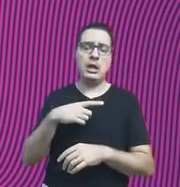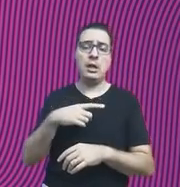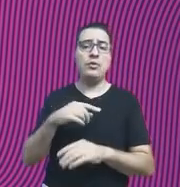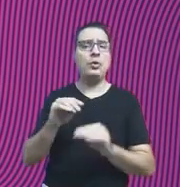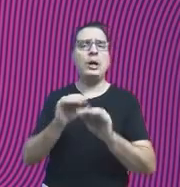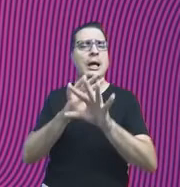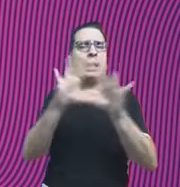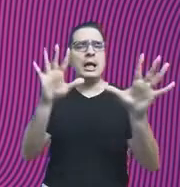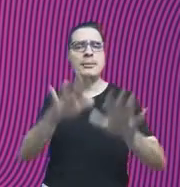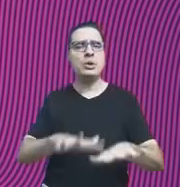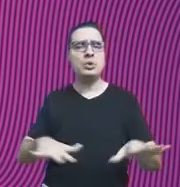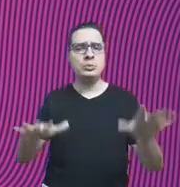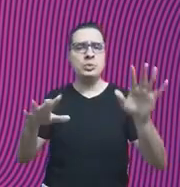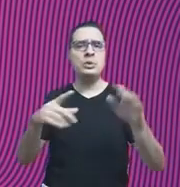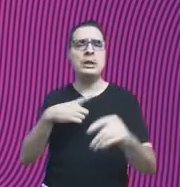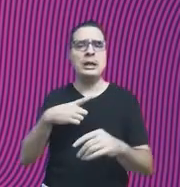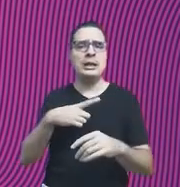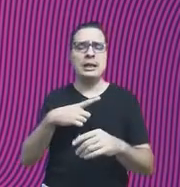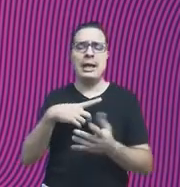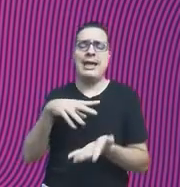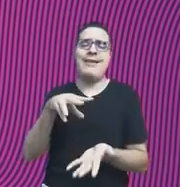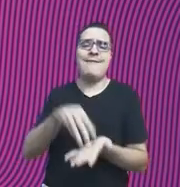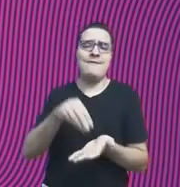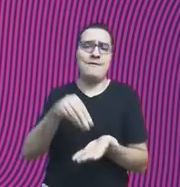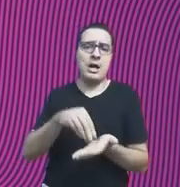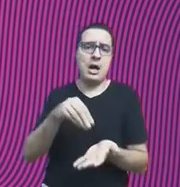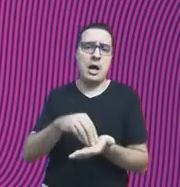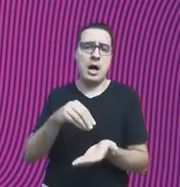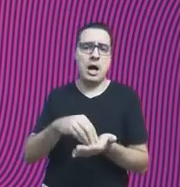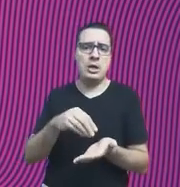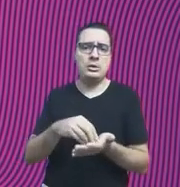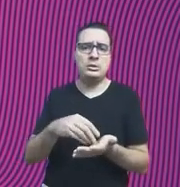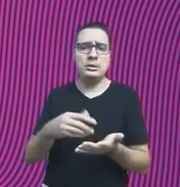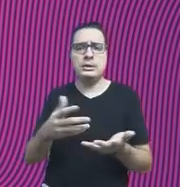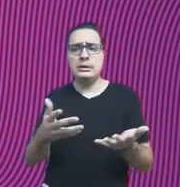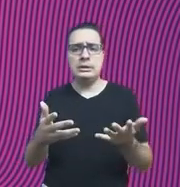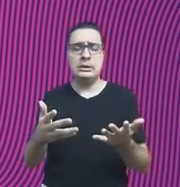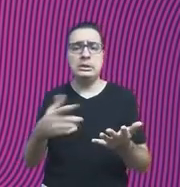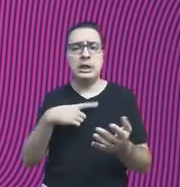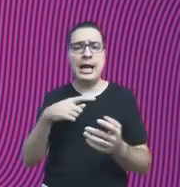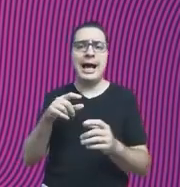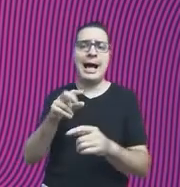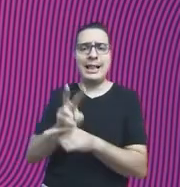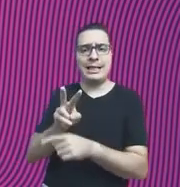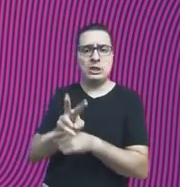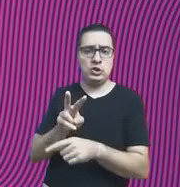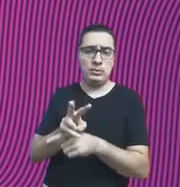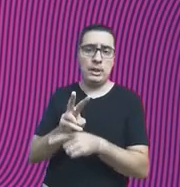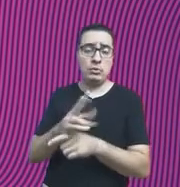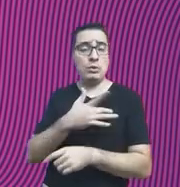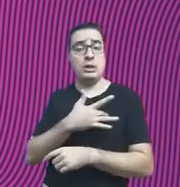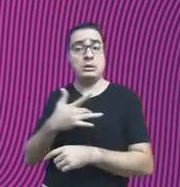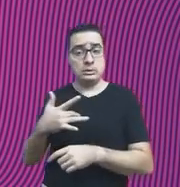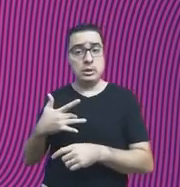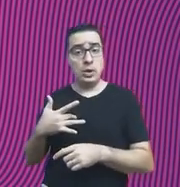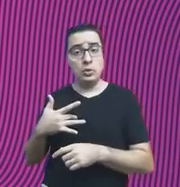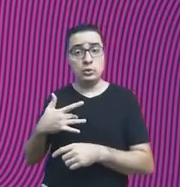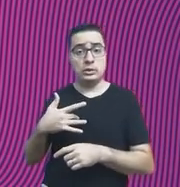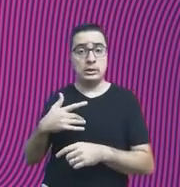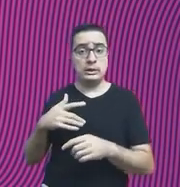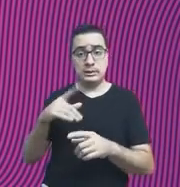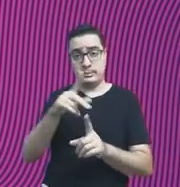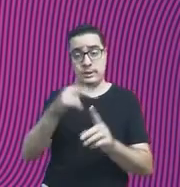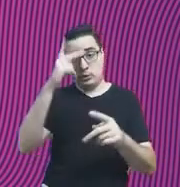havia uma insuficiência dramática de atendimento à saúde da civilização.